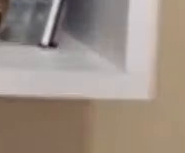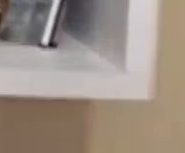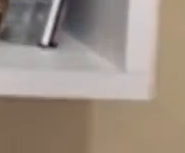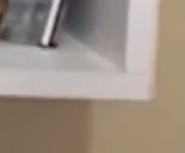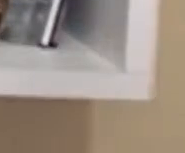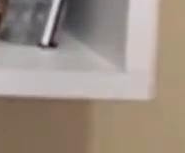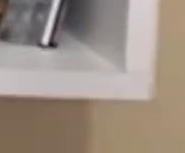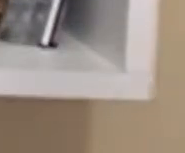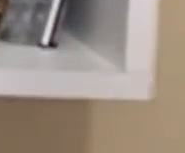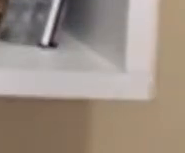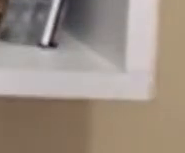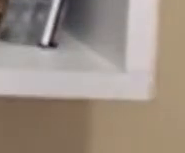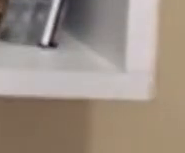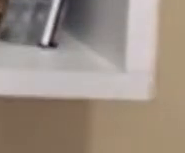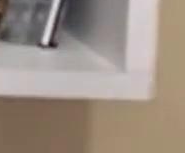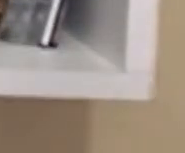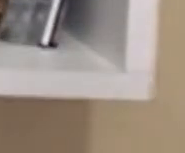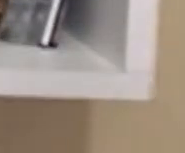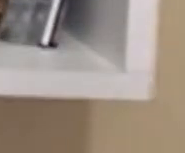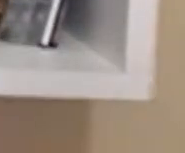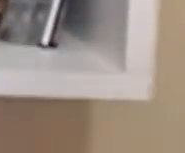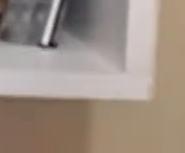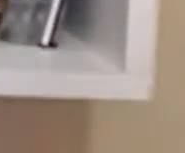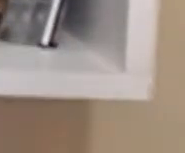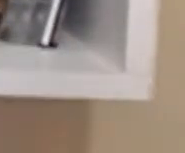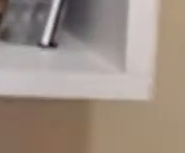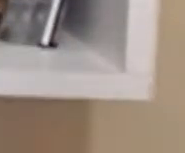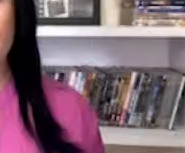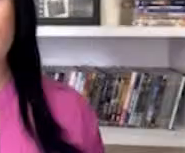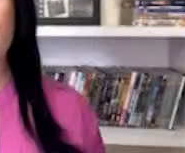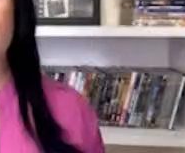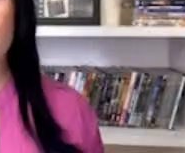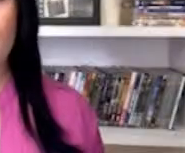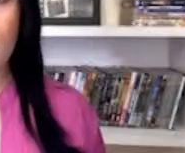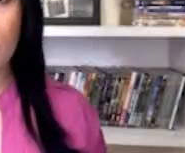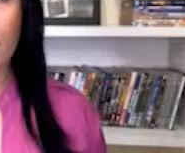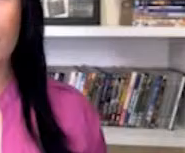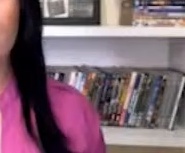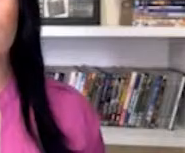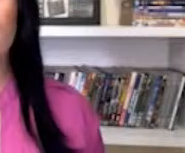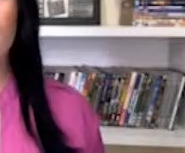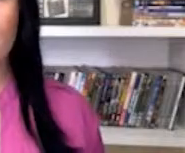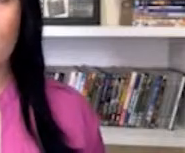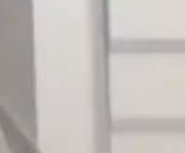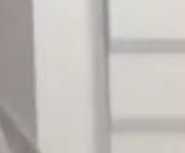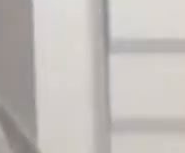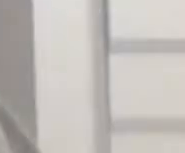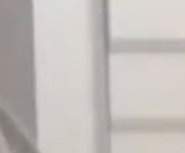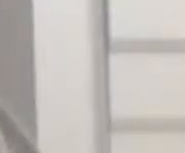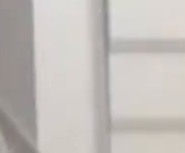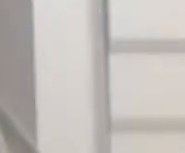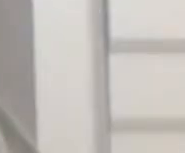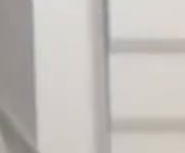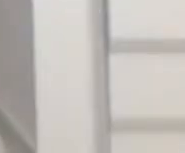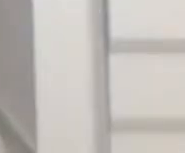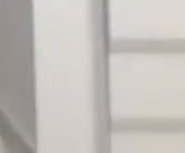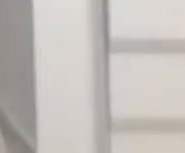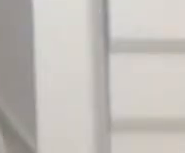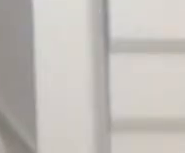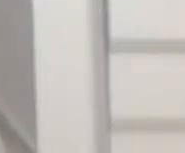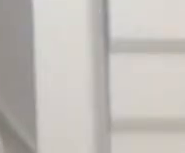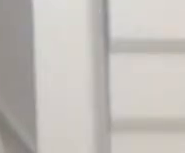Qual foi o maior desafio profissional que vocês enfrentaram nessa pandemia? A gente está 100% home office, tem um filho